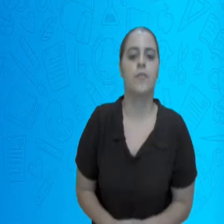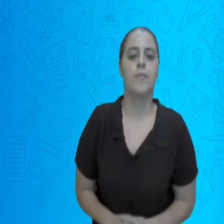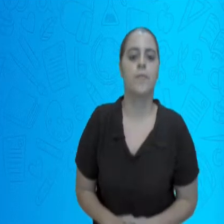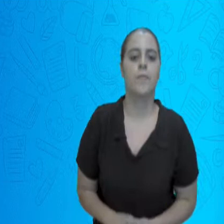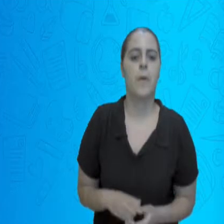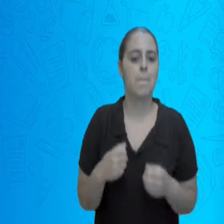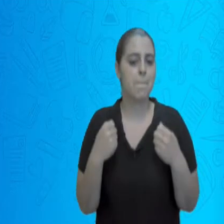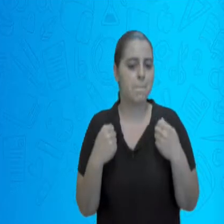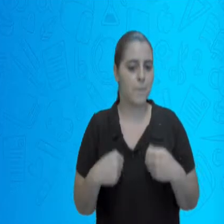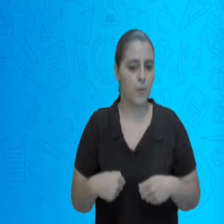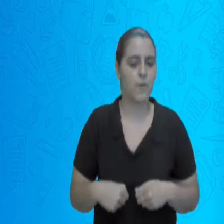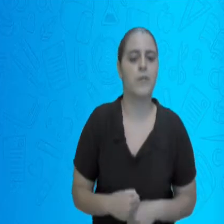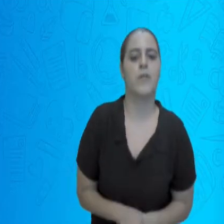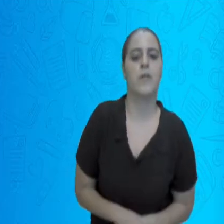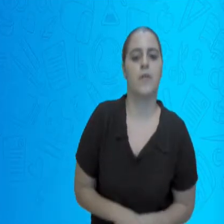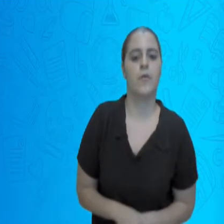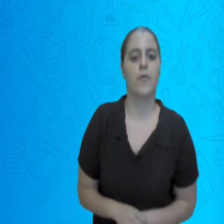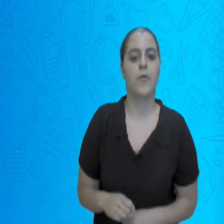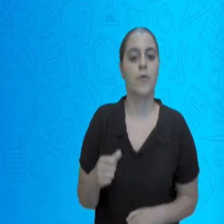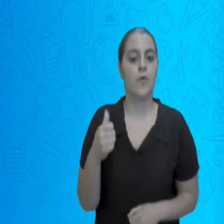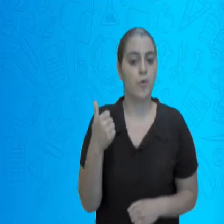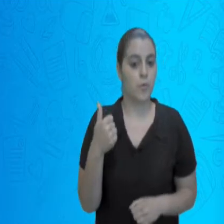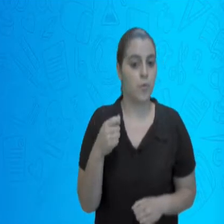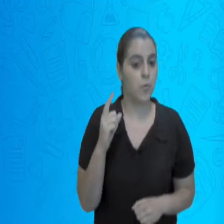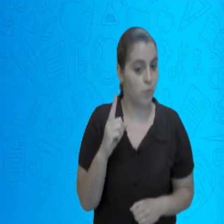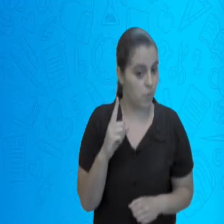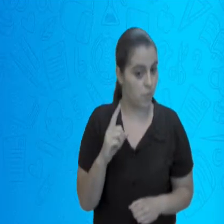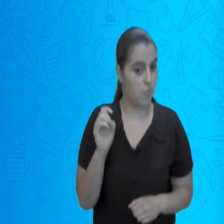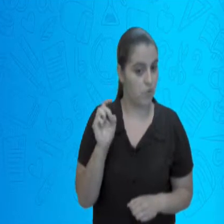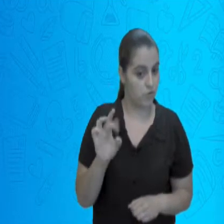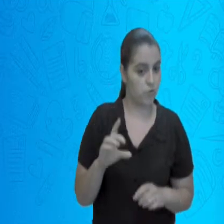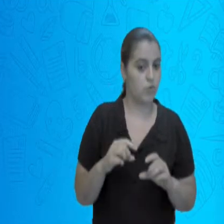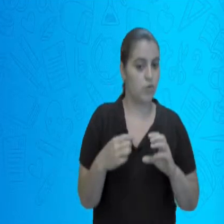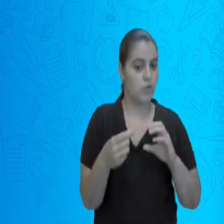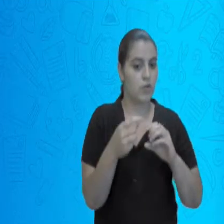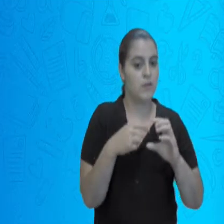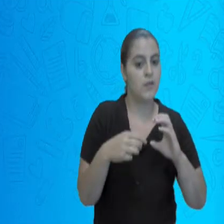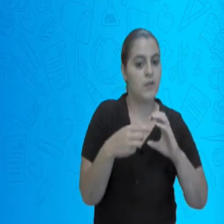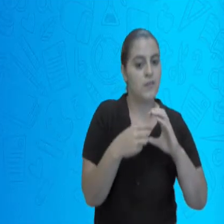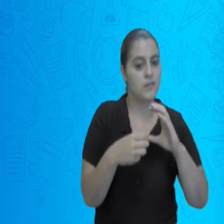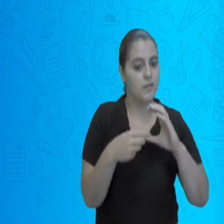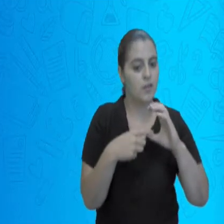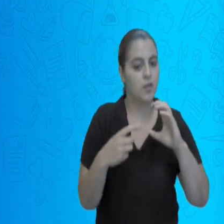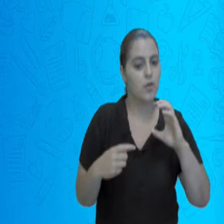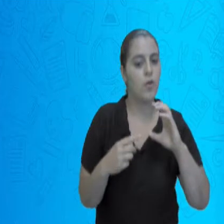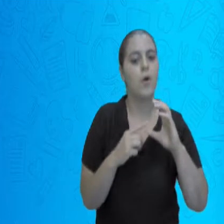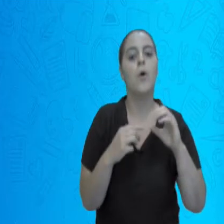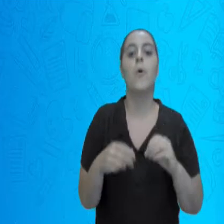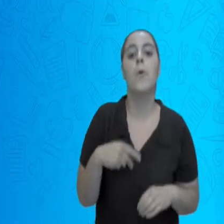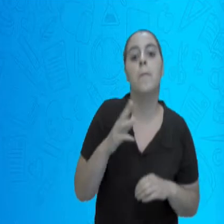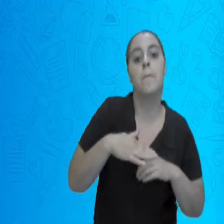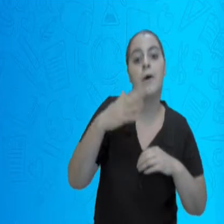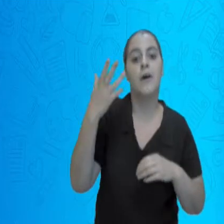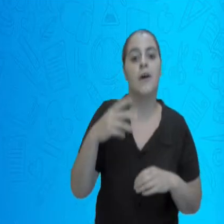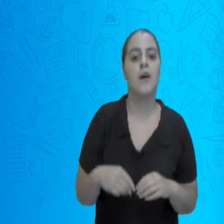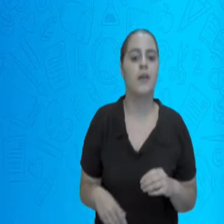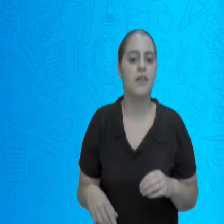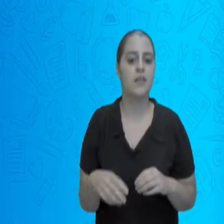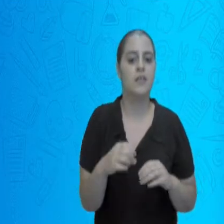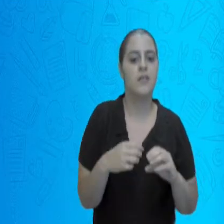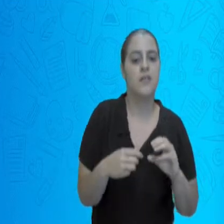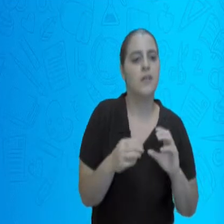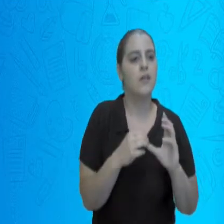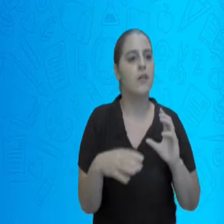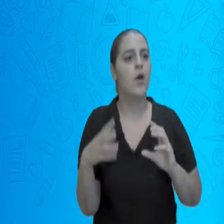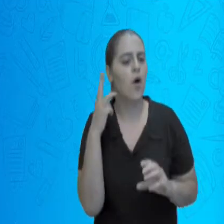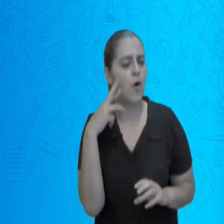eles podem ser unicelulares, ter uma célula só, ou pluricelulares, ter várias células.